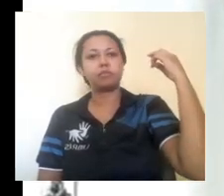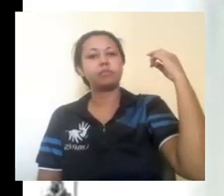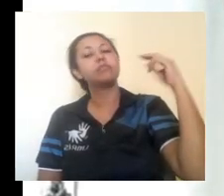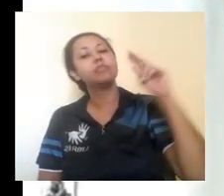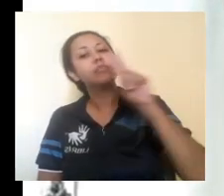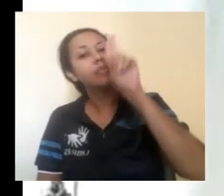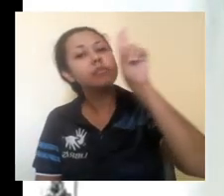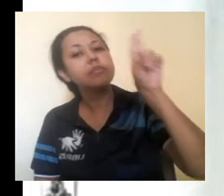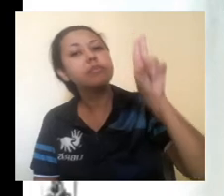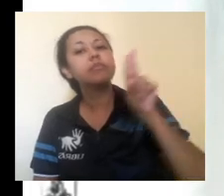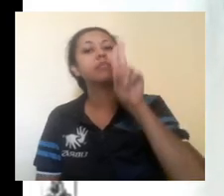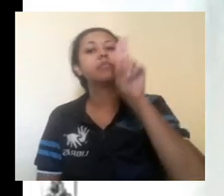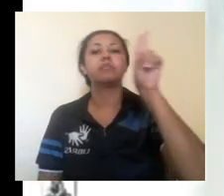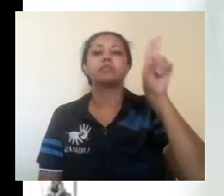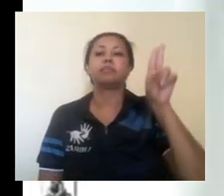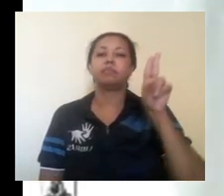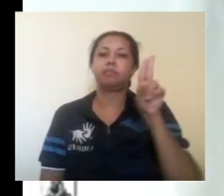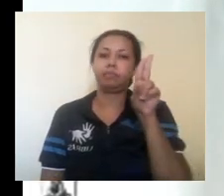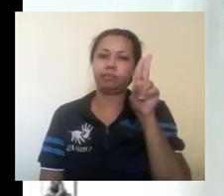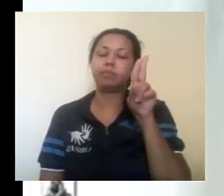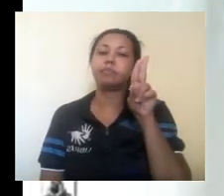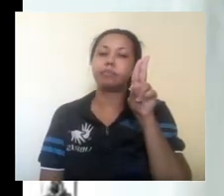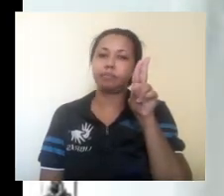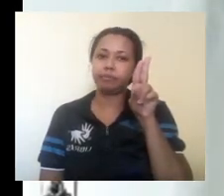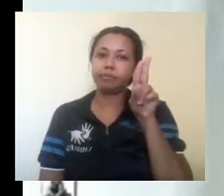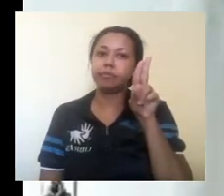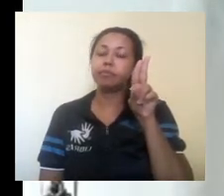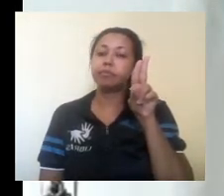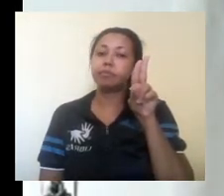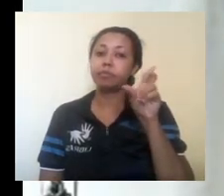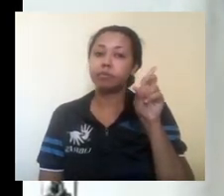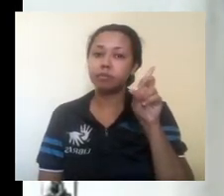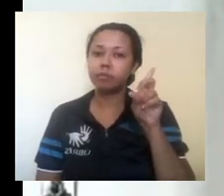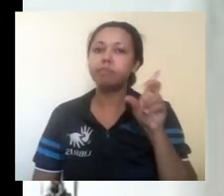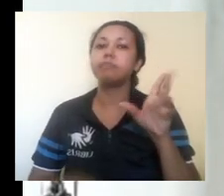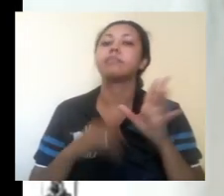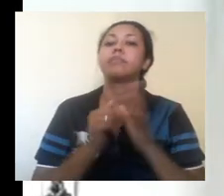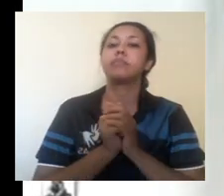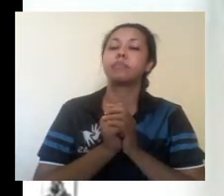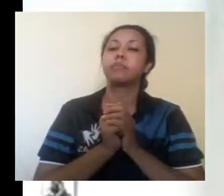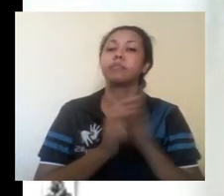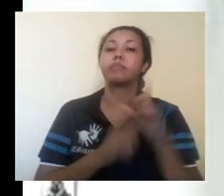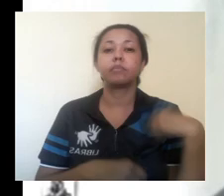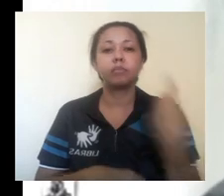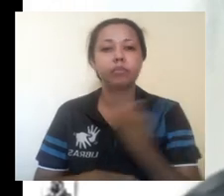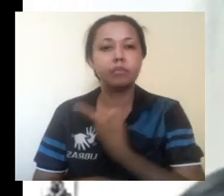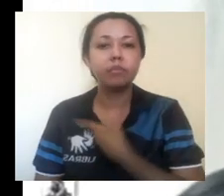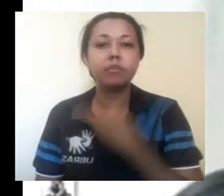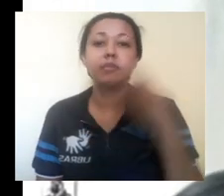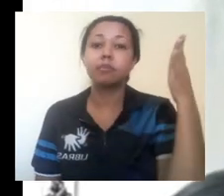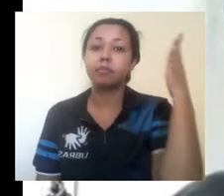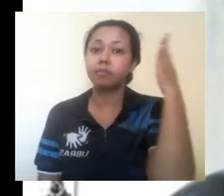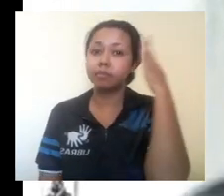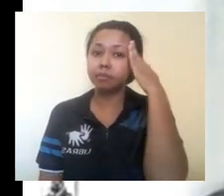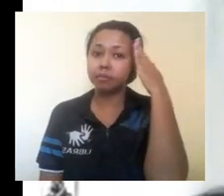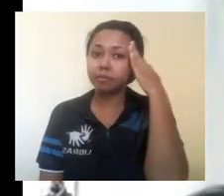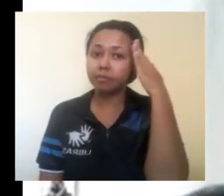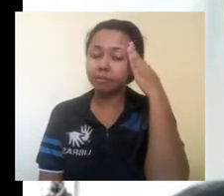útil. Então, aqui nós estamos lendo que a cada uma de nós é dada